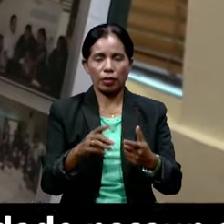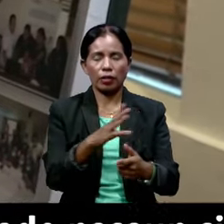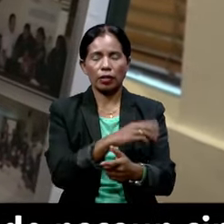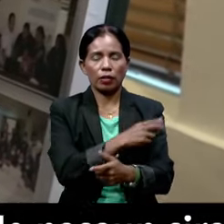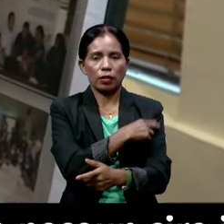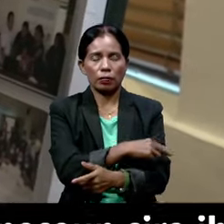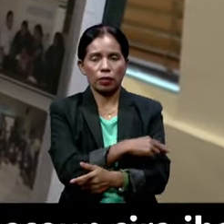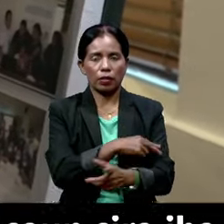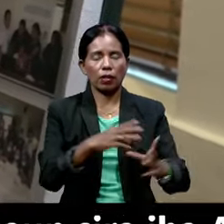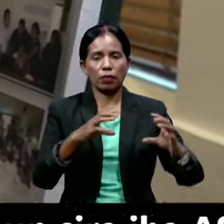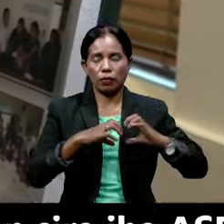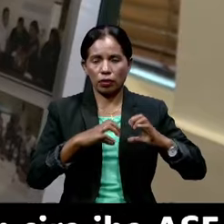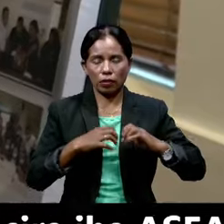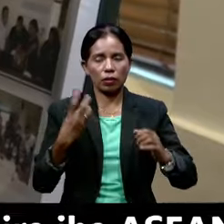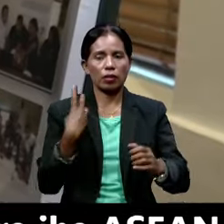na Heraidara.